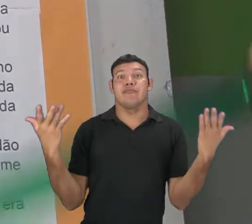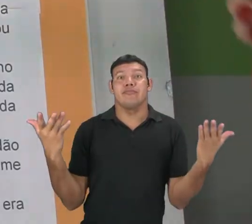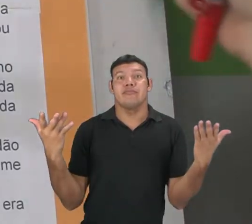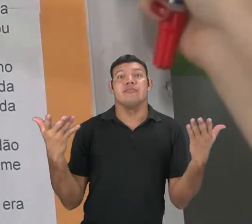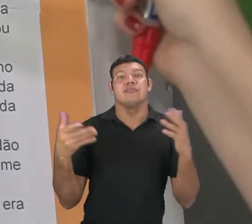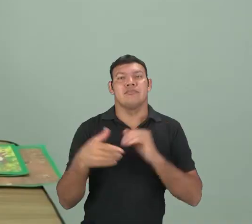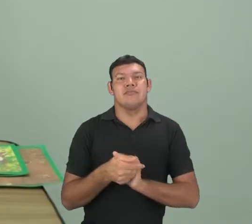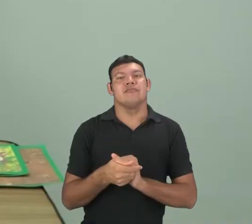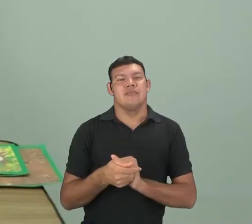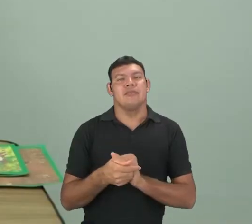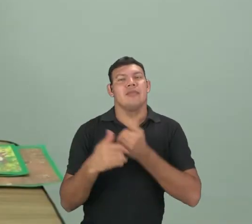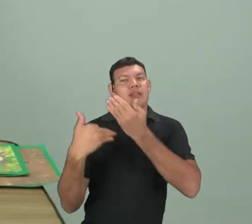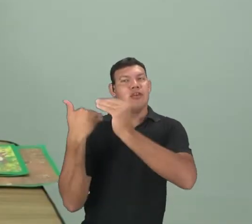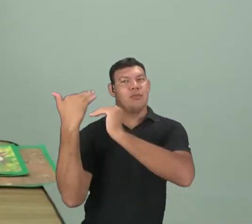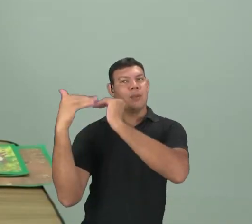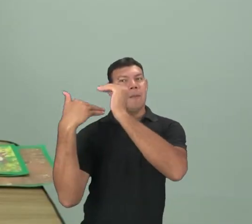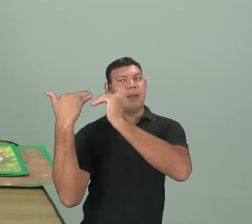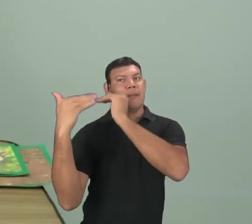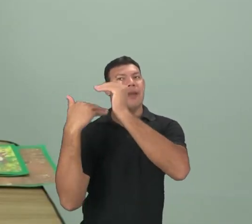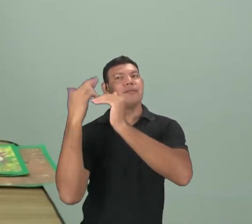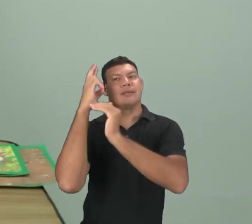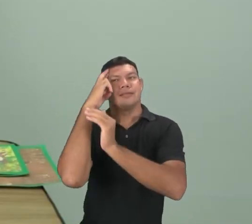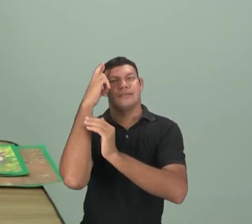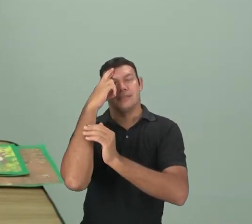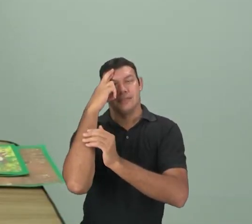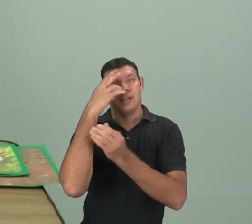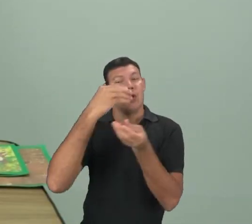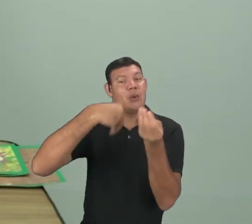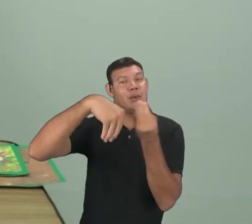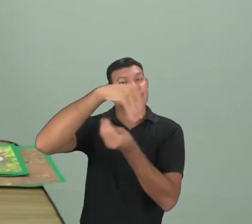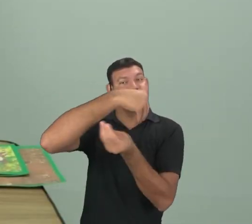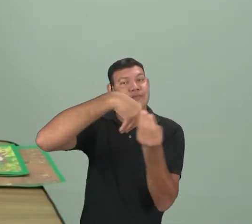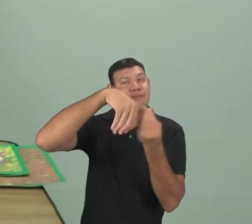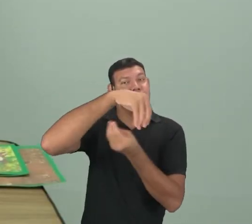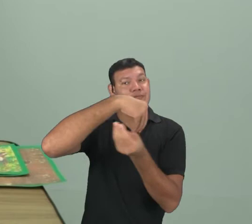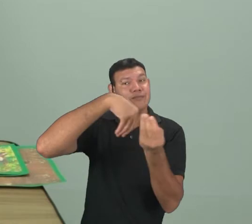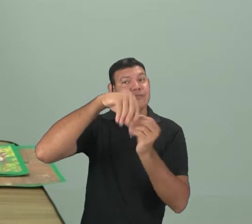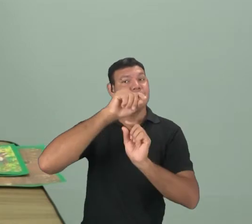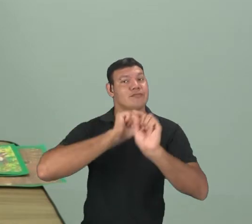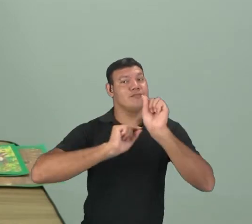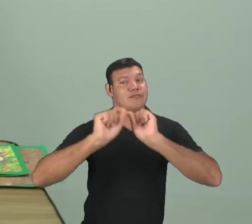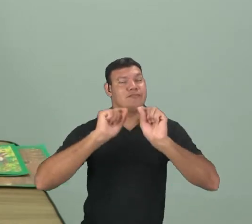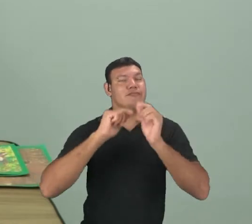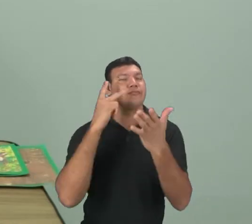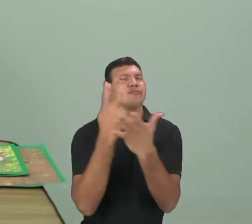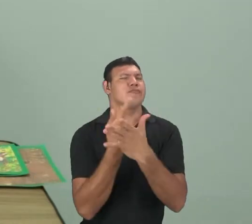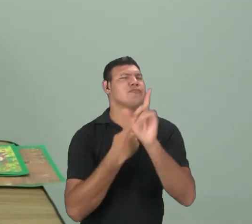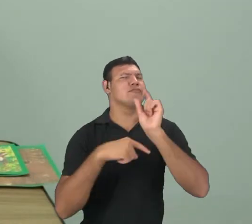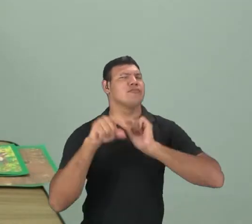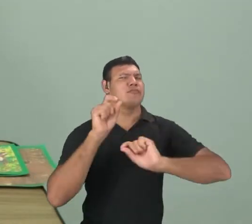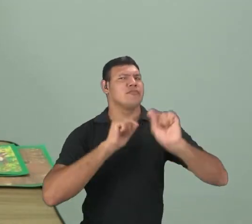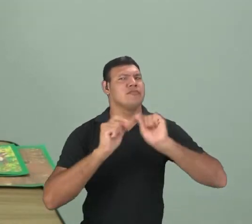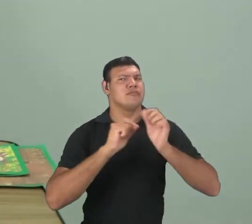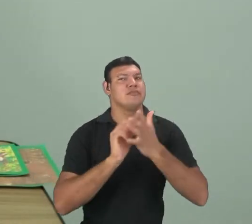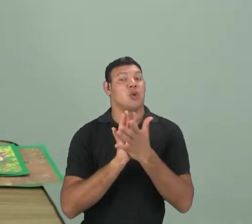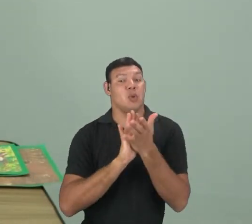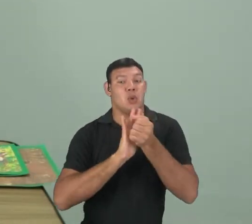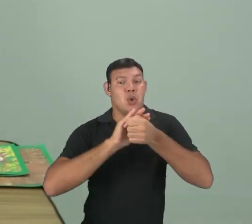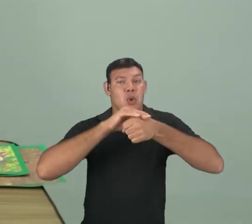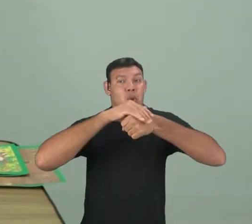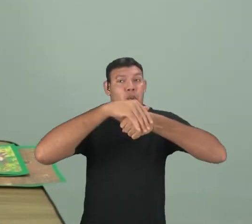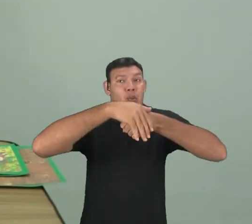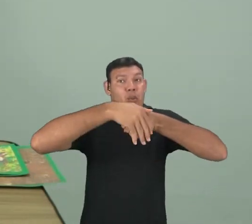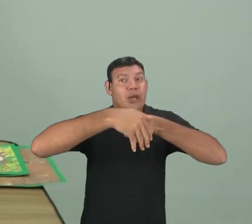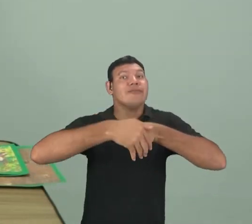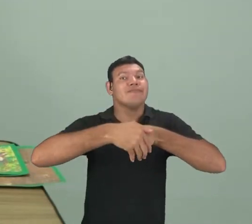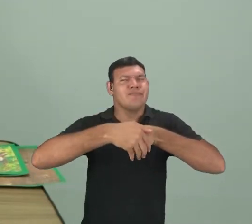o desenrolar dessa história todo está envolvendo isso aqui. O que acontece? Uma certa noite,